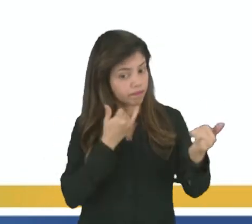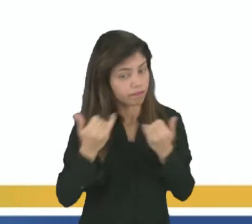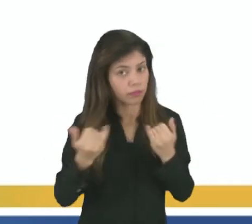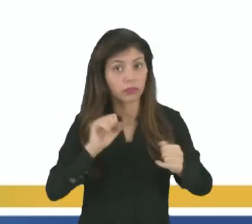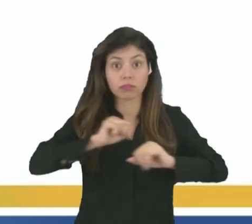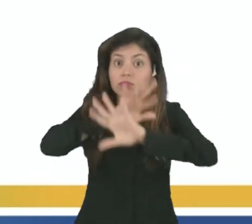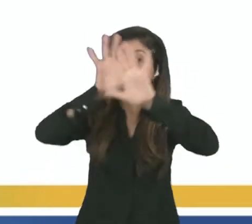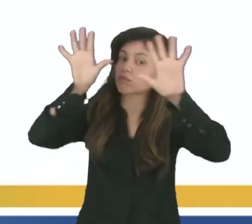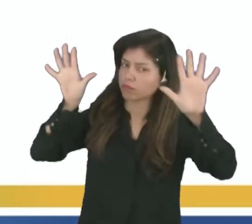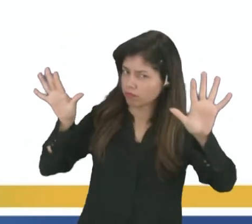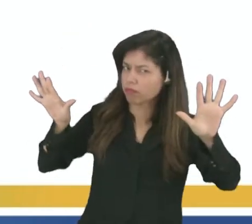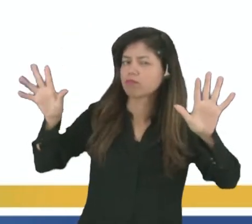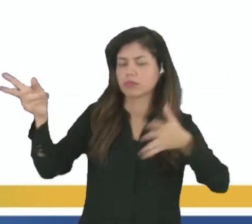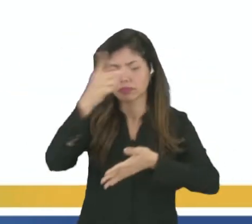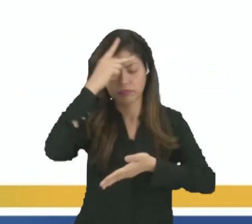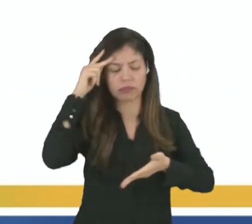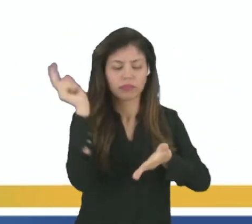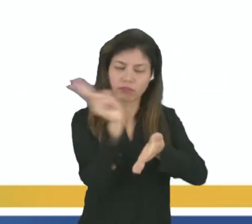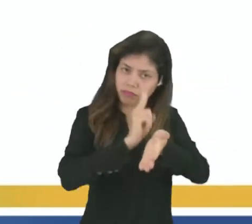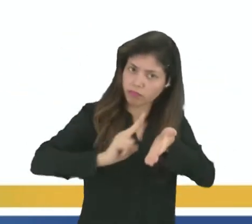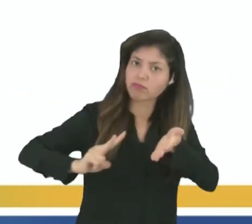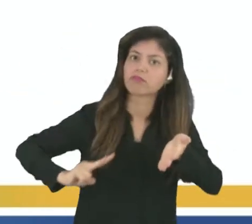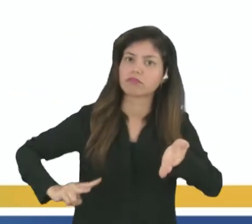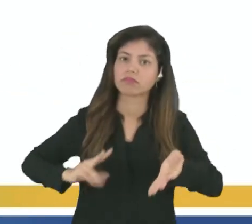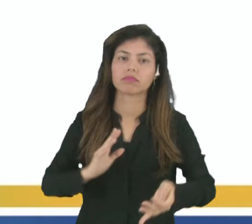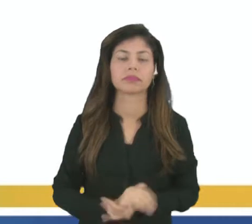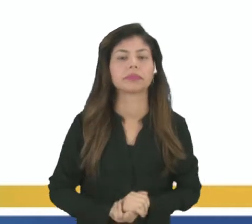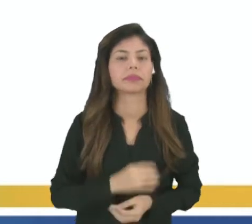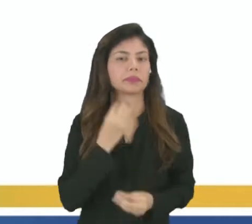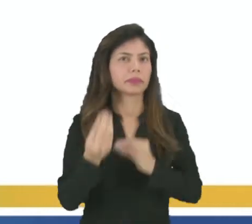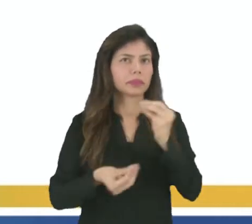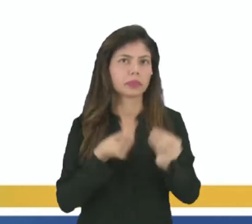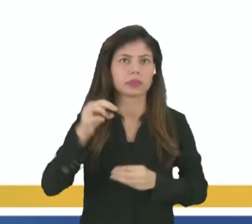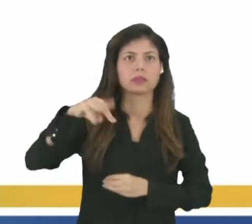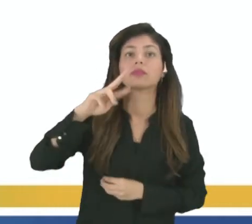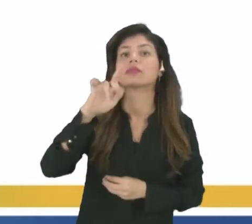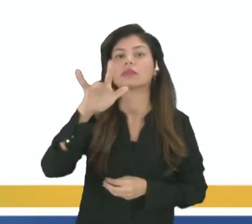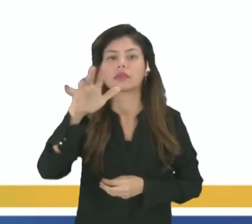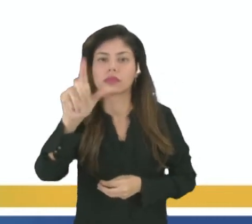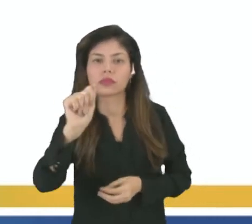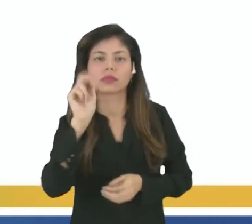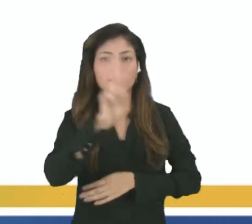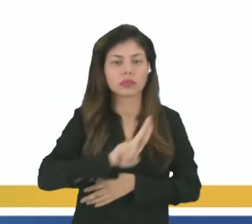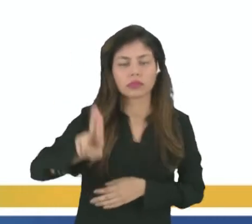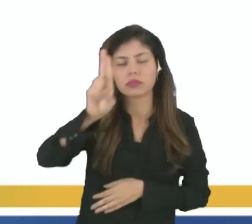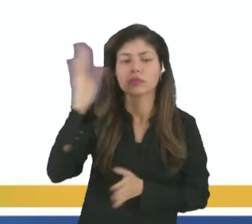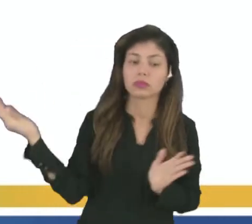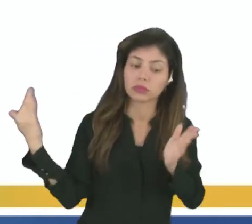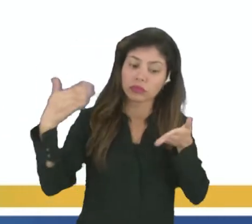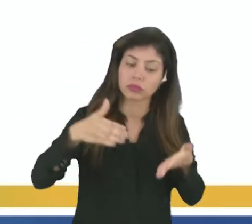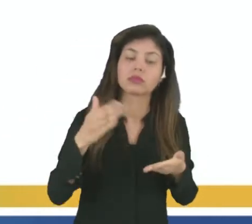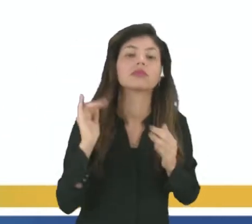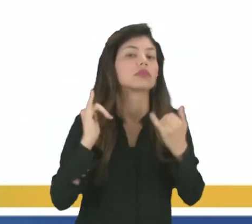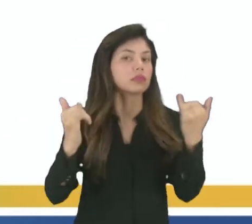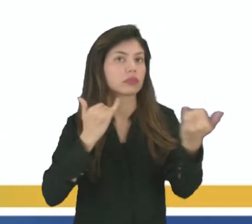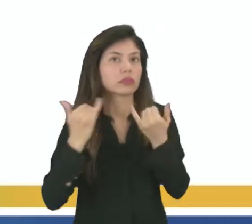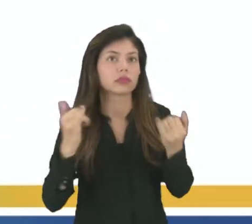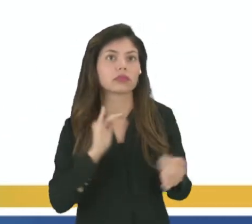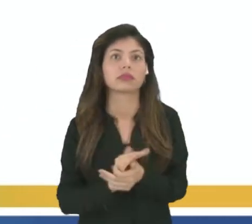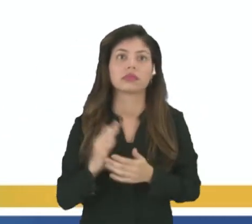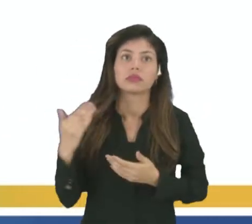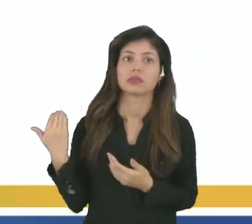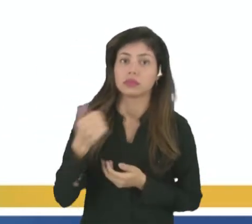informações claras ao leitor, tá? Como metodologias usadas para chegar naquela informação,